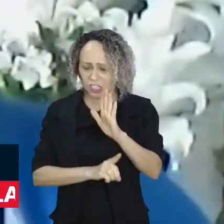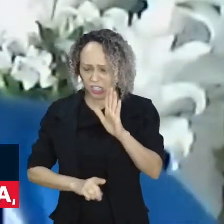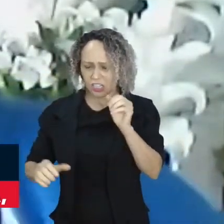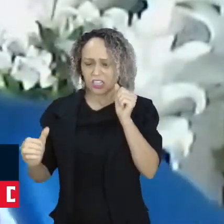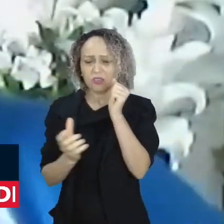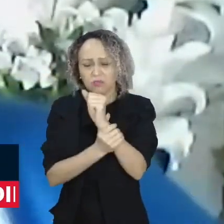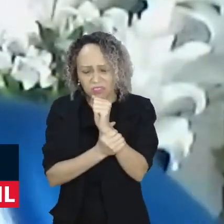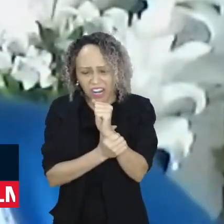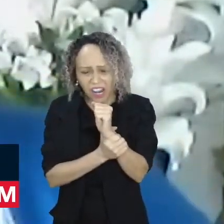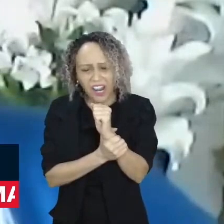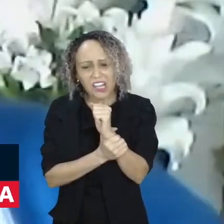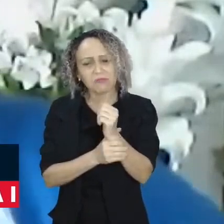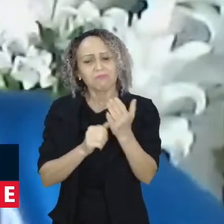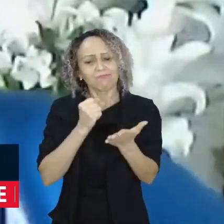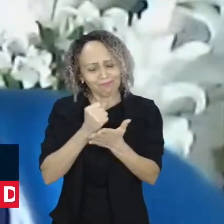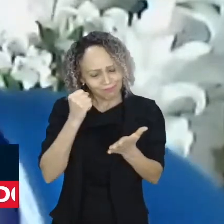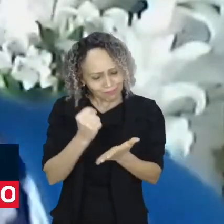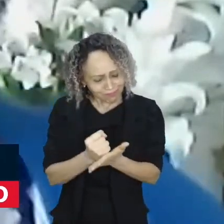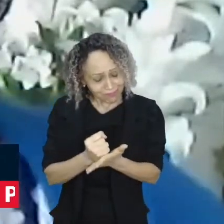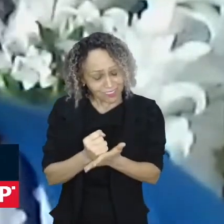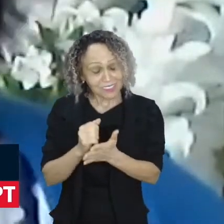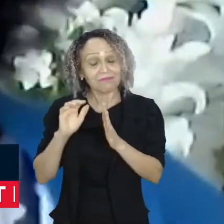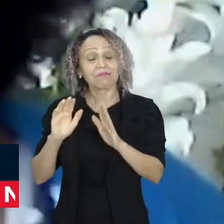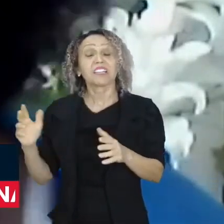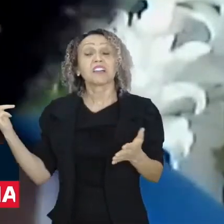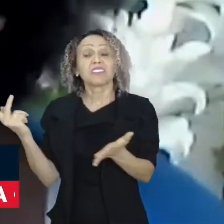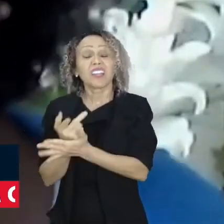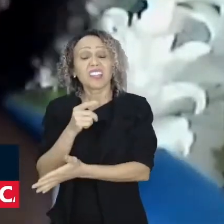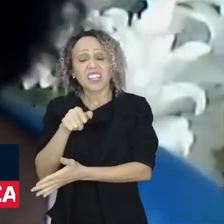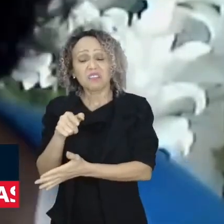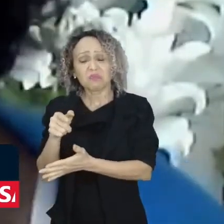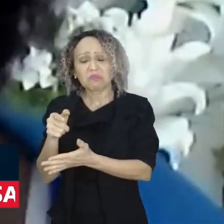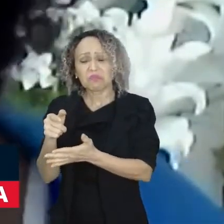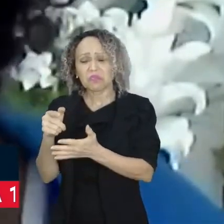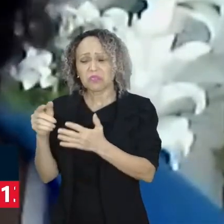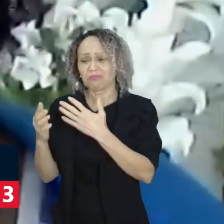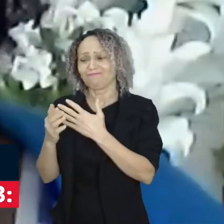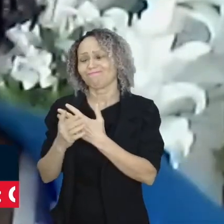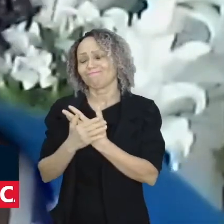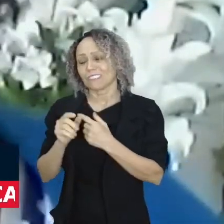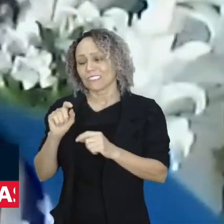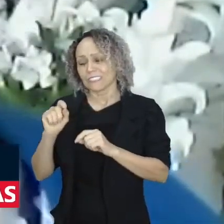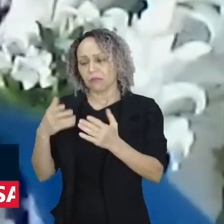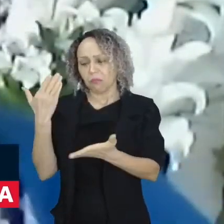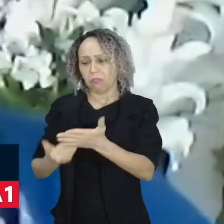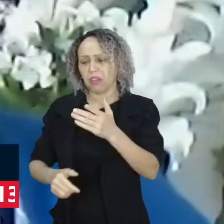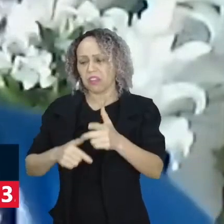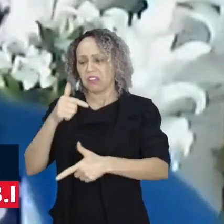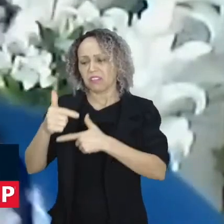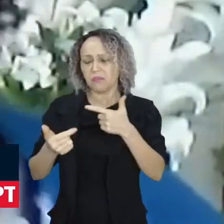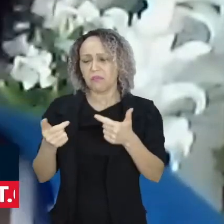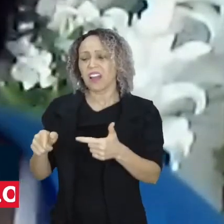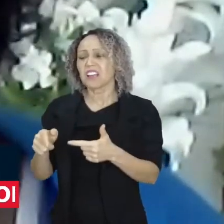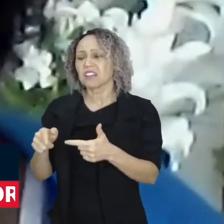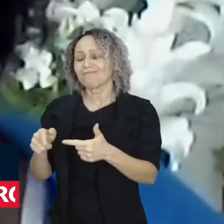mudou, eles quebraram as empresas de engenharia. Aqui no Rio foi um